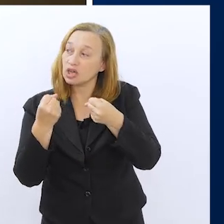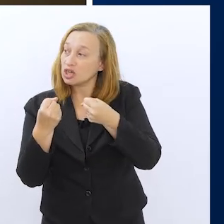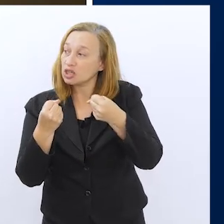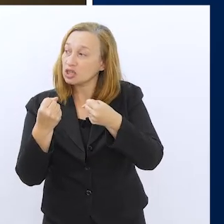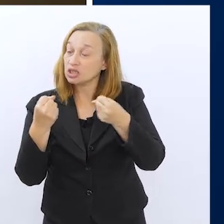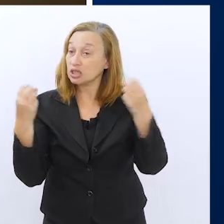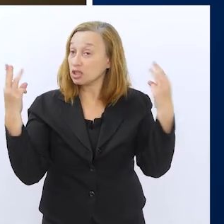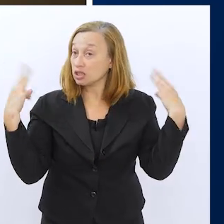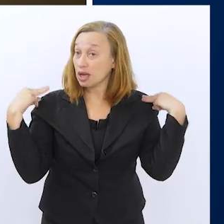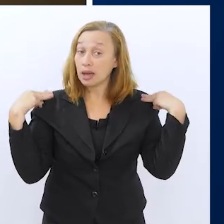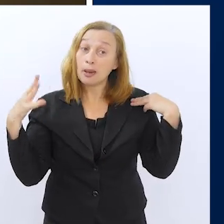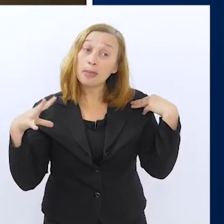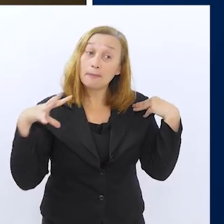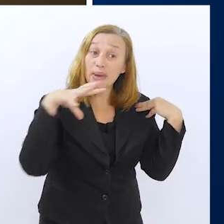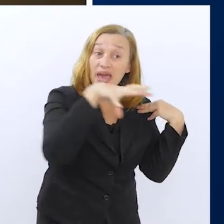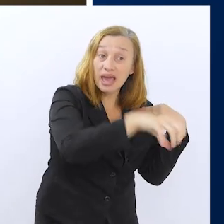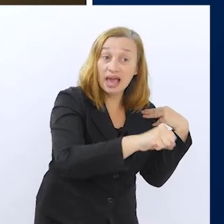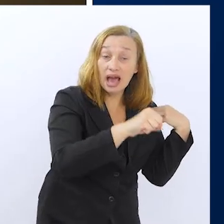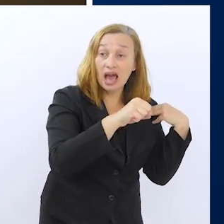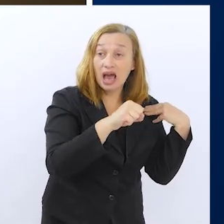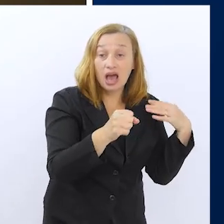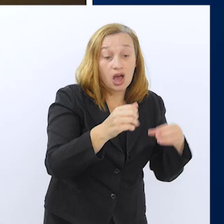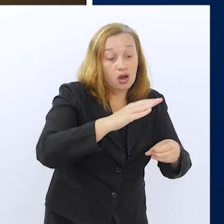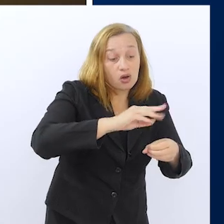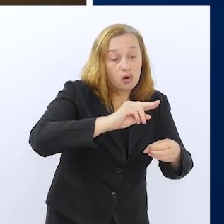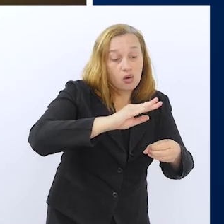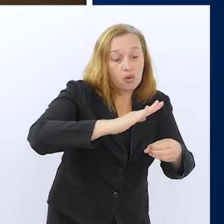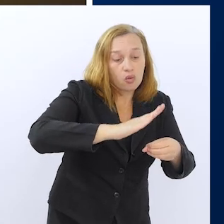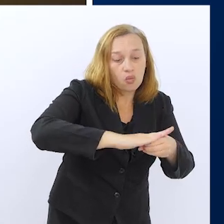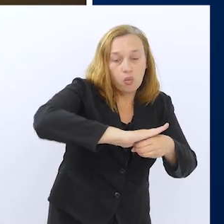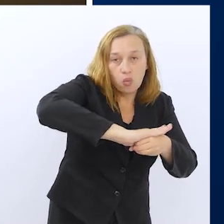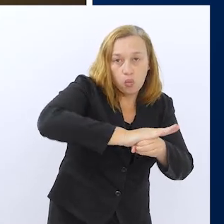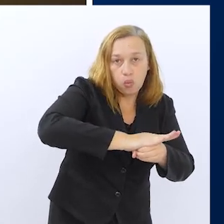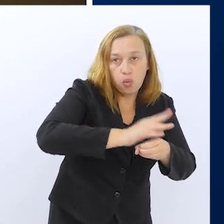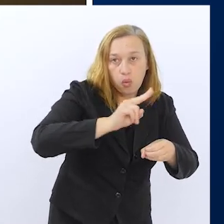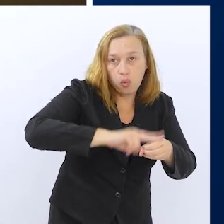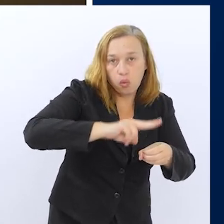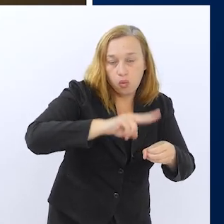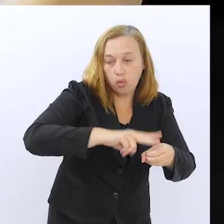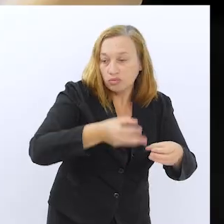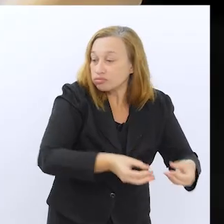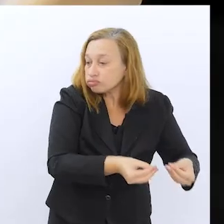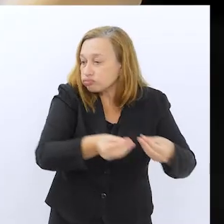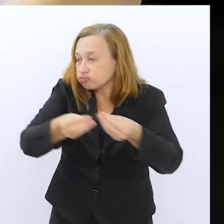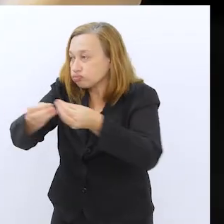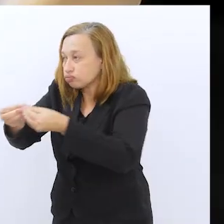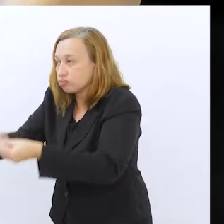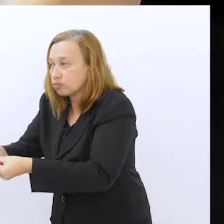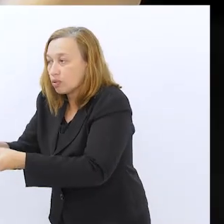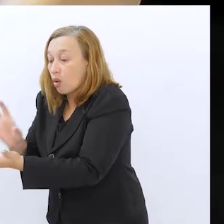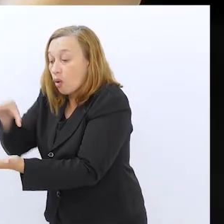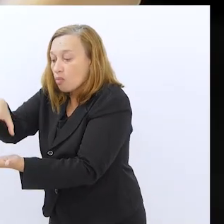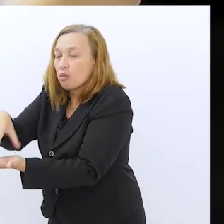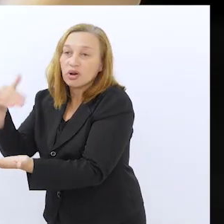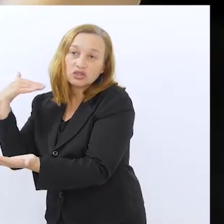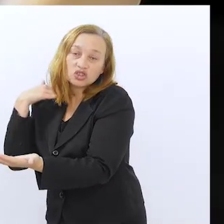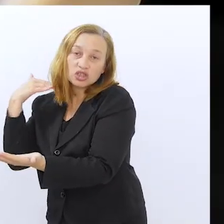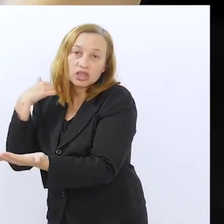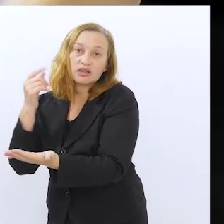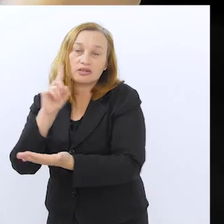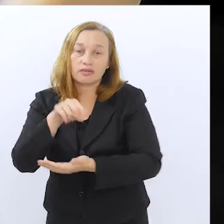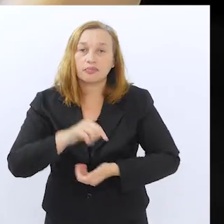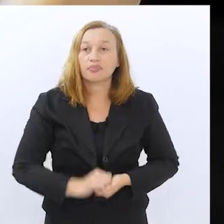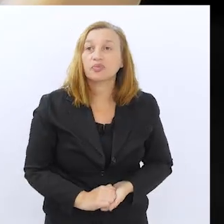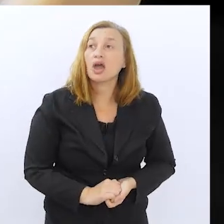a coleta, né, vai Nossa, pegar esse tem essa leite para levar estrutura, o banco de leite. envia o frasco já esterilizado e